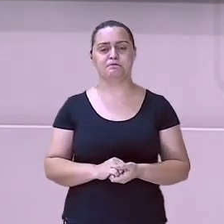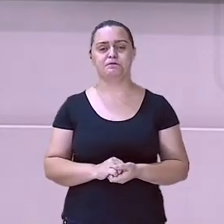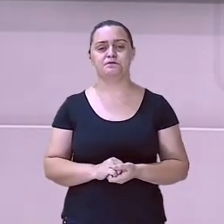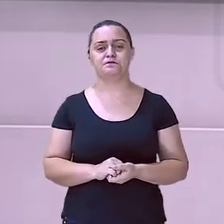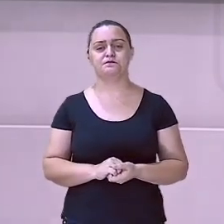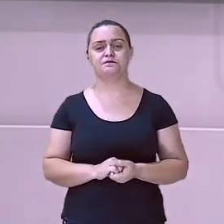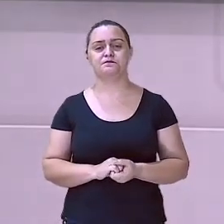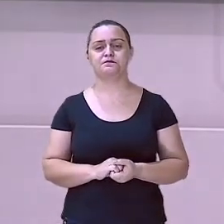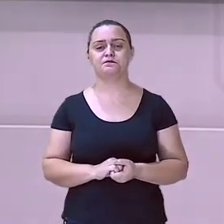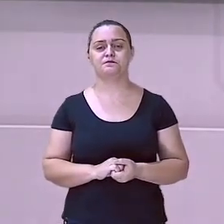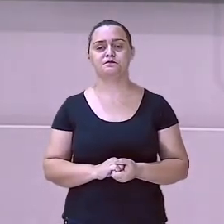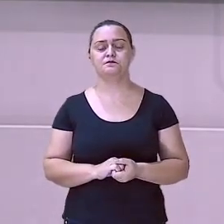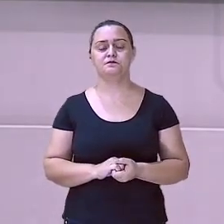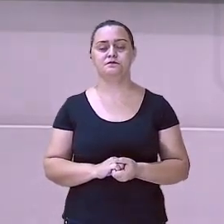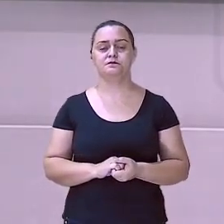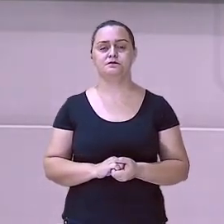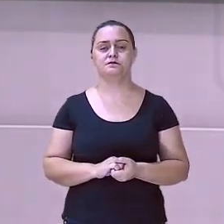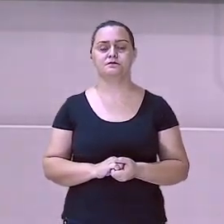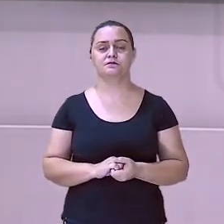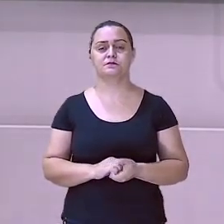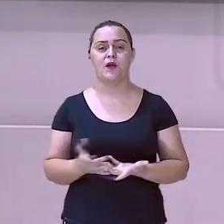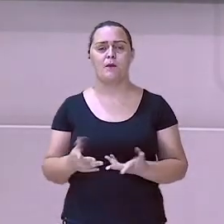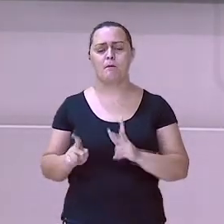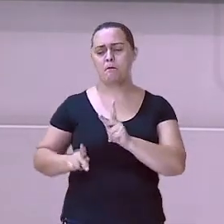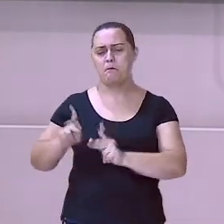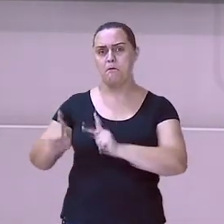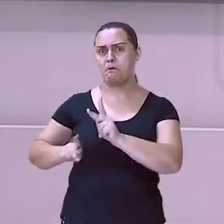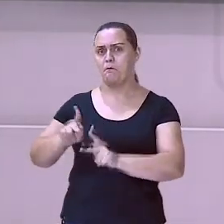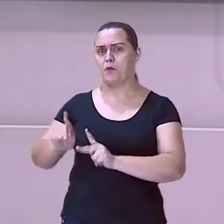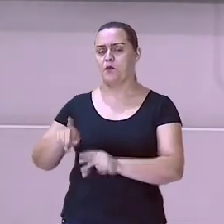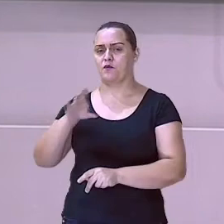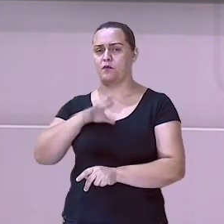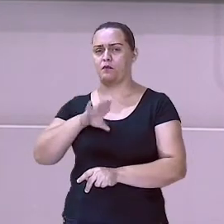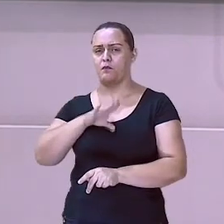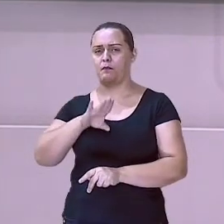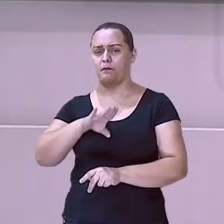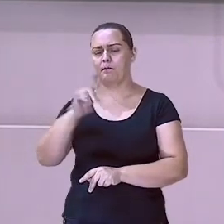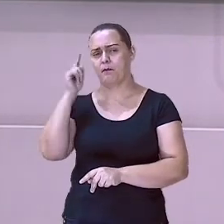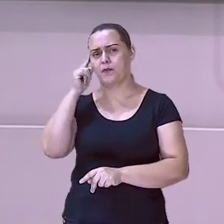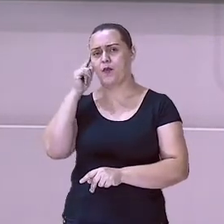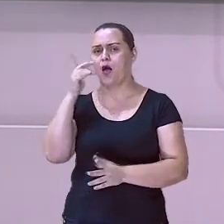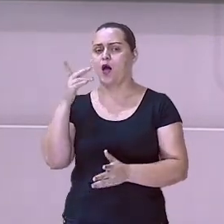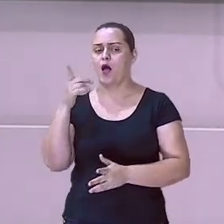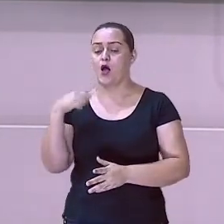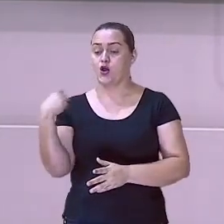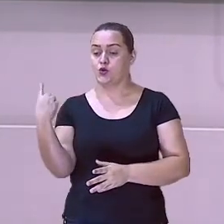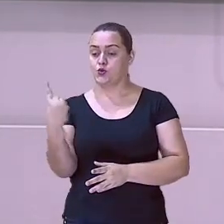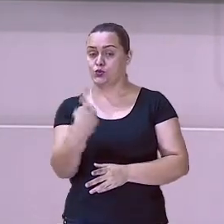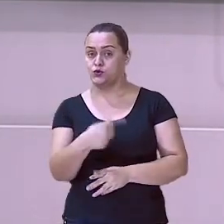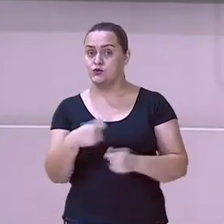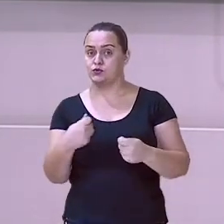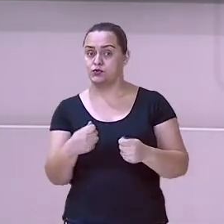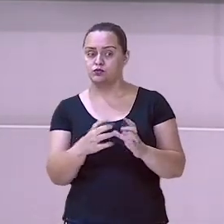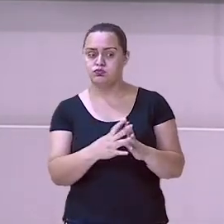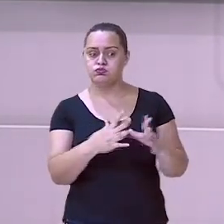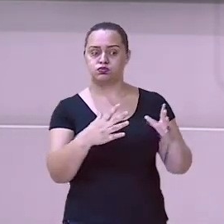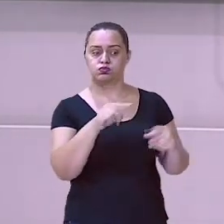Aí, Portugal, não, temos que povoar aquilo ali, porque senão nós vamos perder aquelas